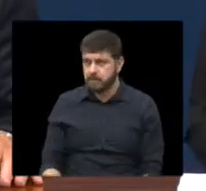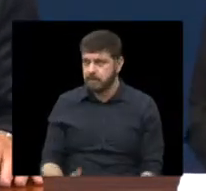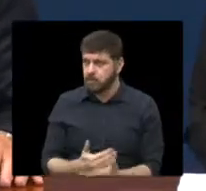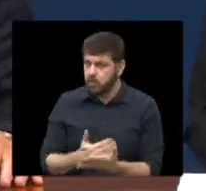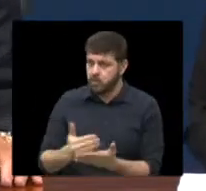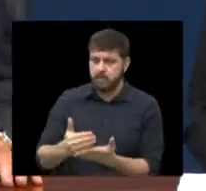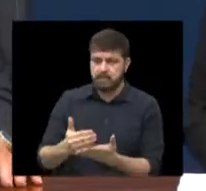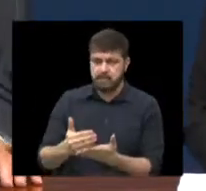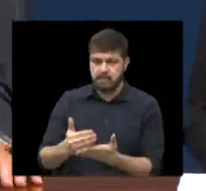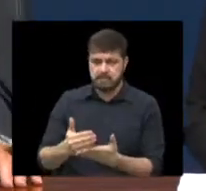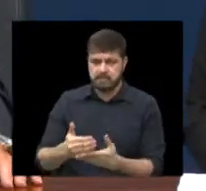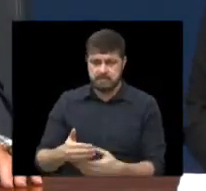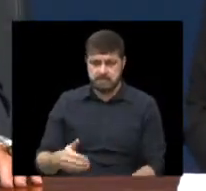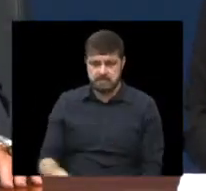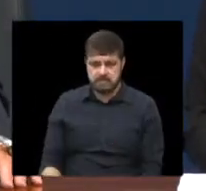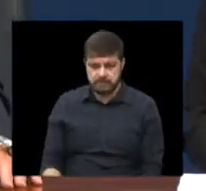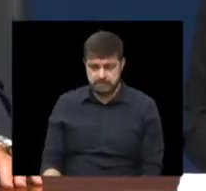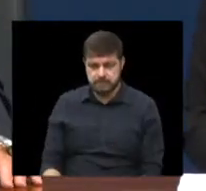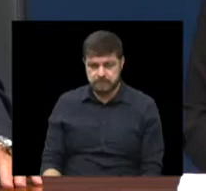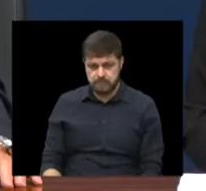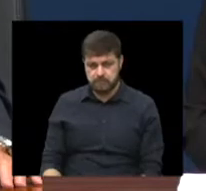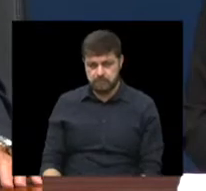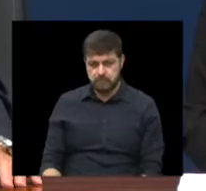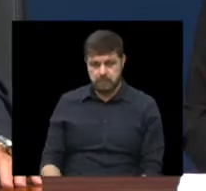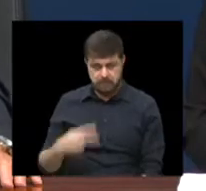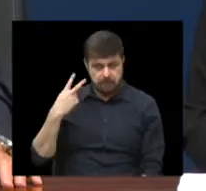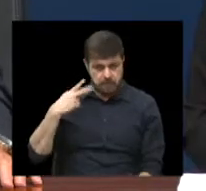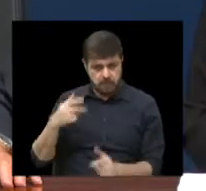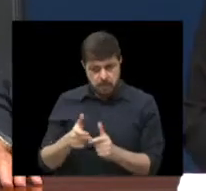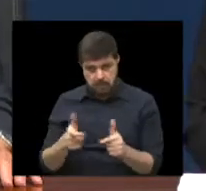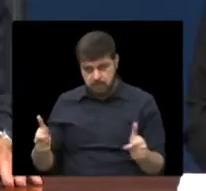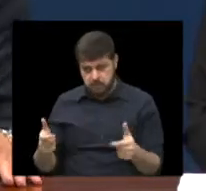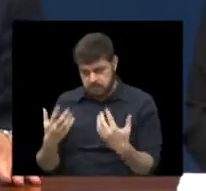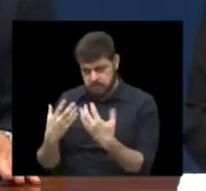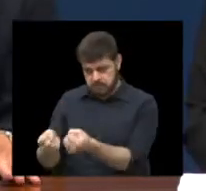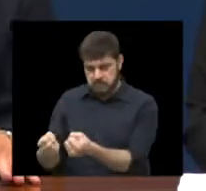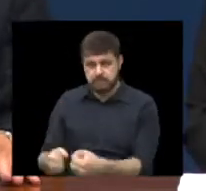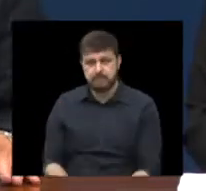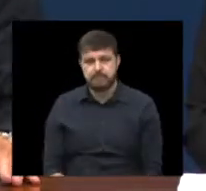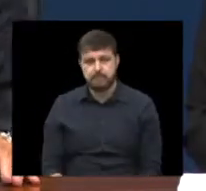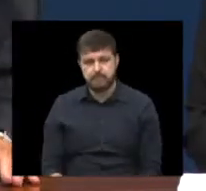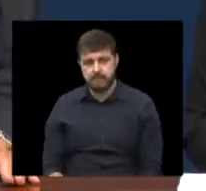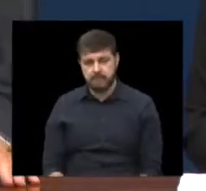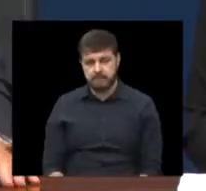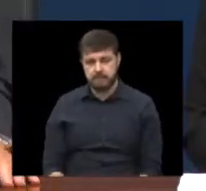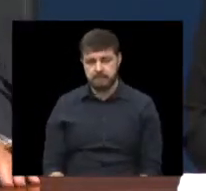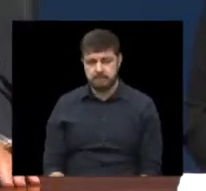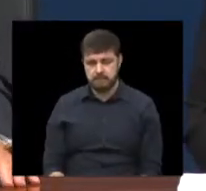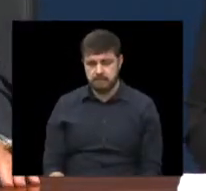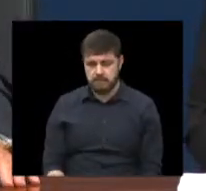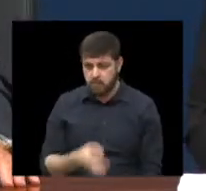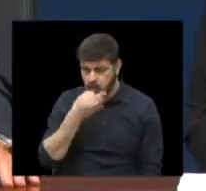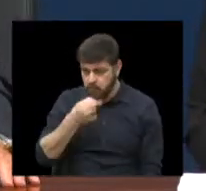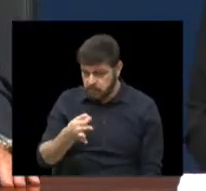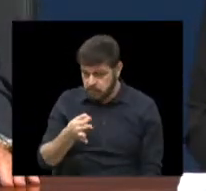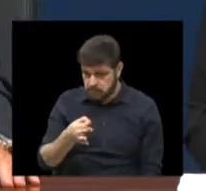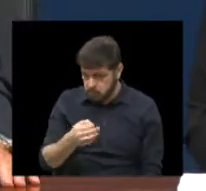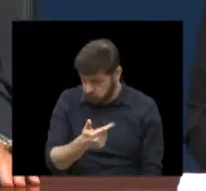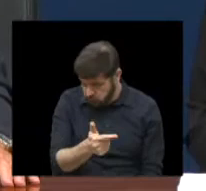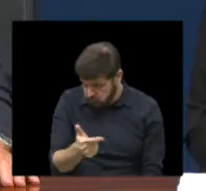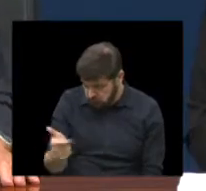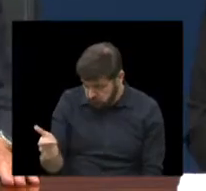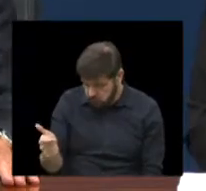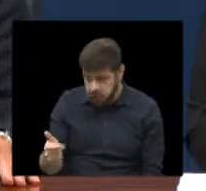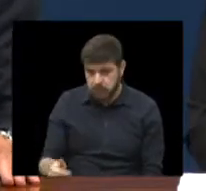o projeto entra em discussão. Por maioria, senhor presidente, por maioria. Por maioria, obrigado. Não havendo vereadores a